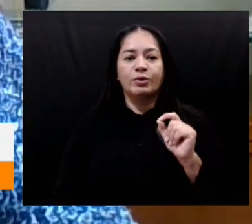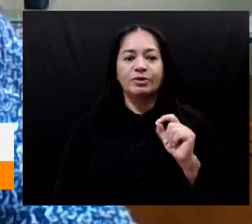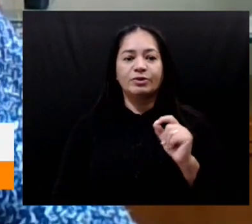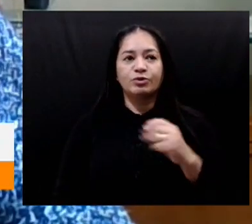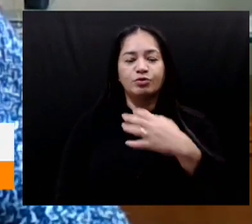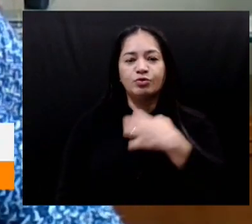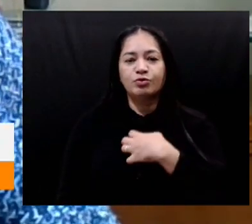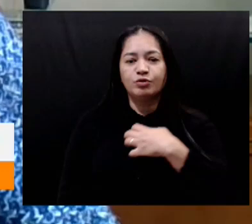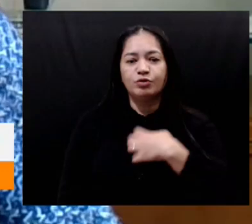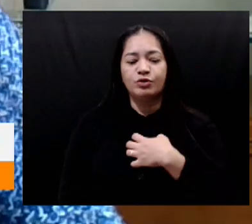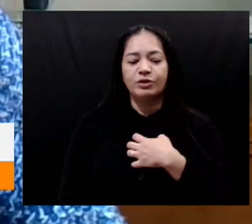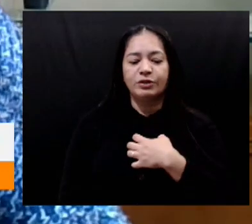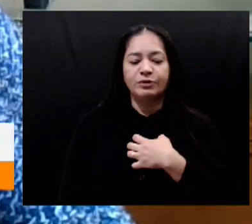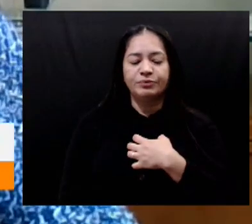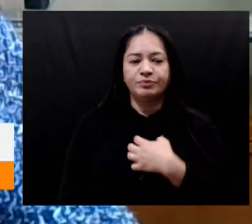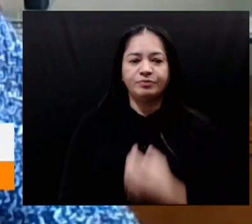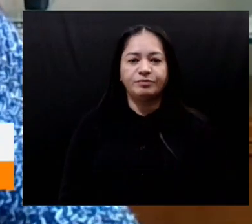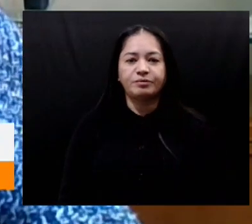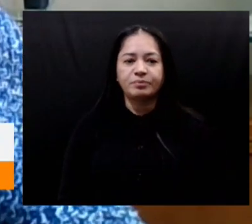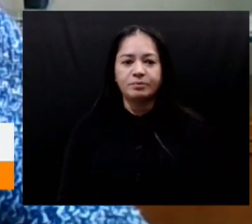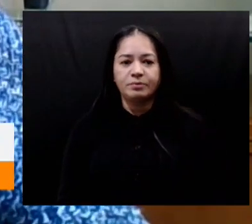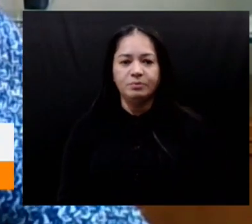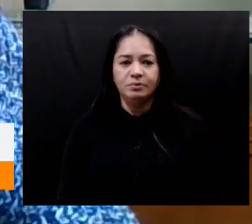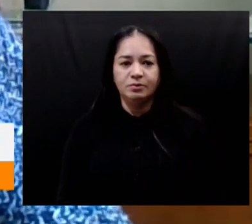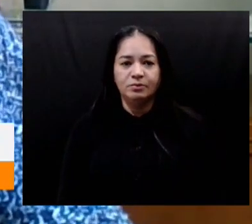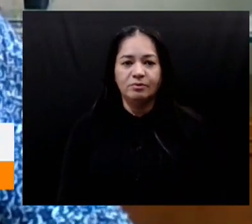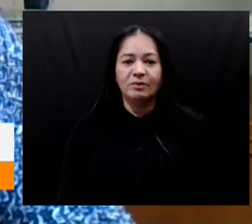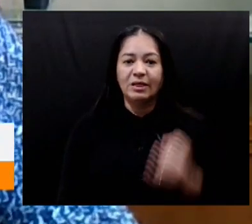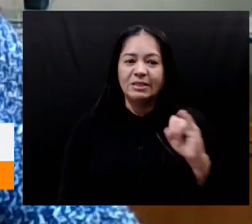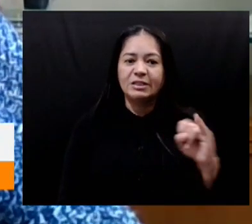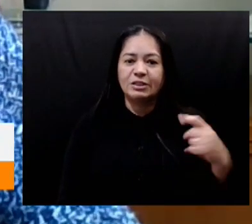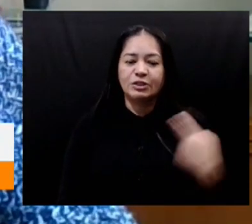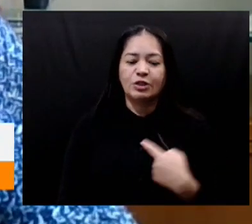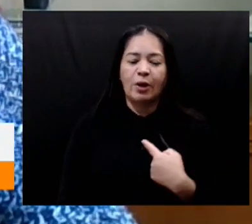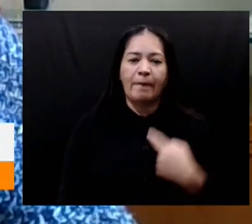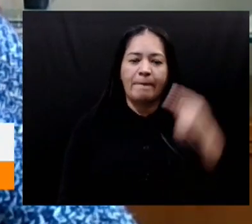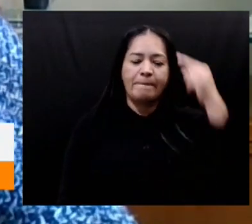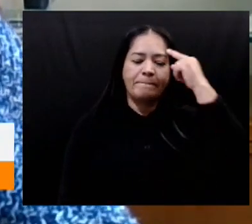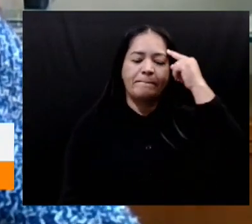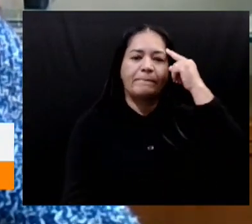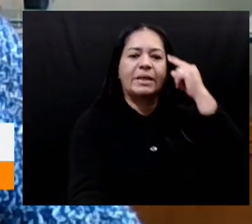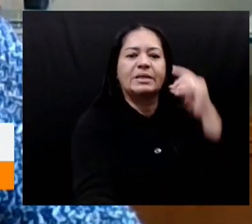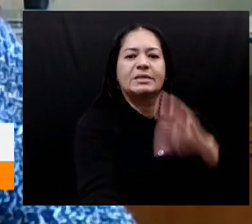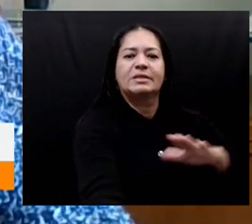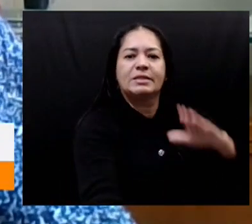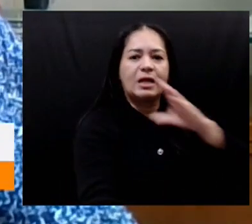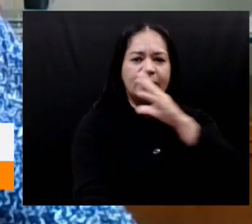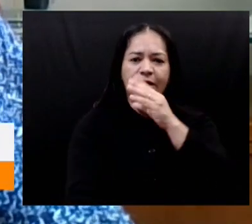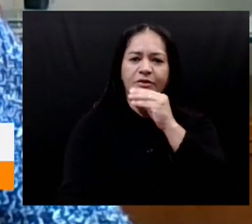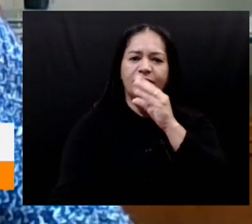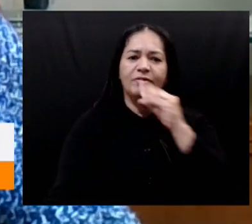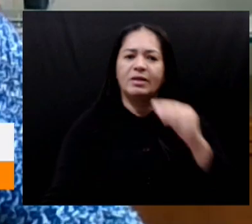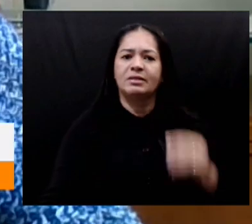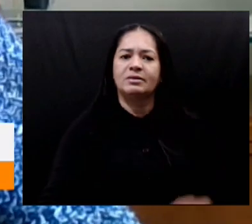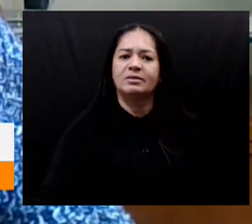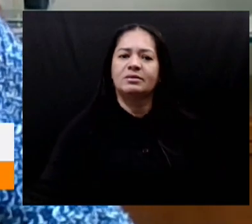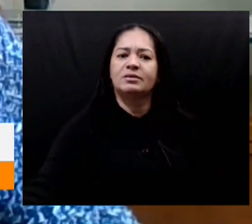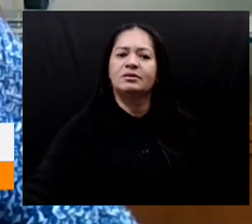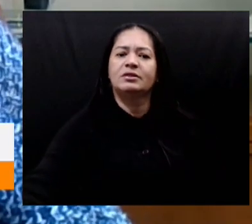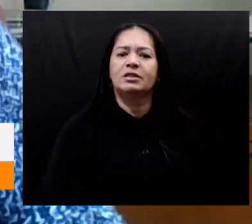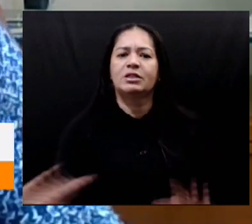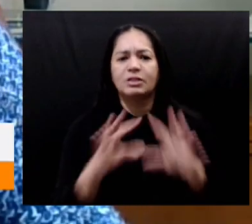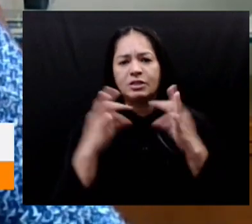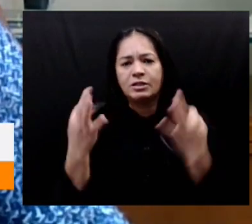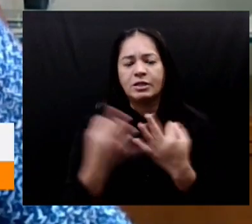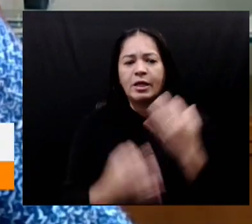pertinente, se a gente for pensar em infância e pensar família, é muito importante essa conscientização que